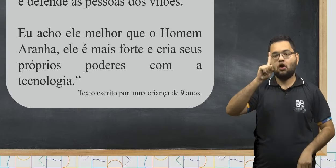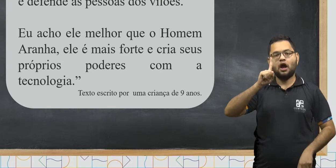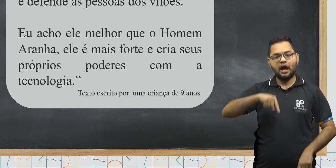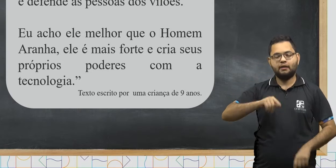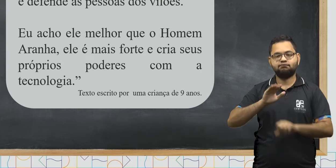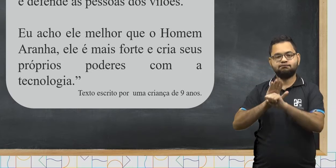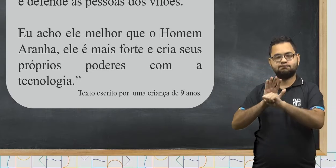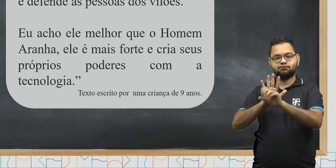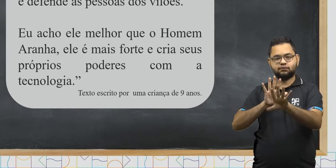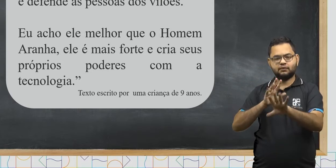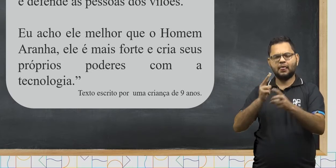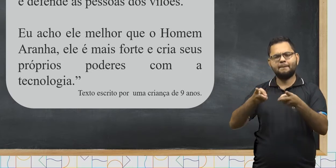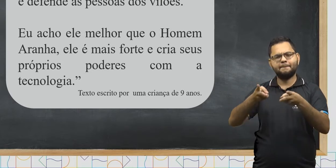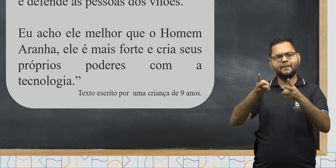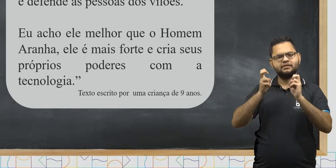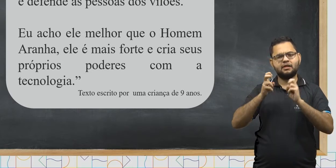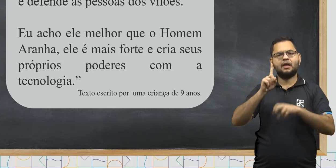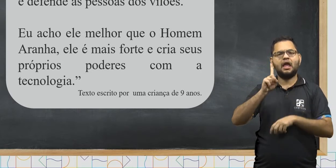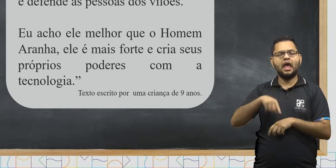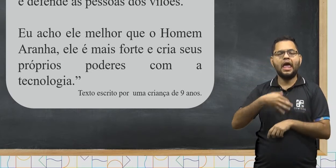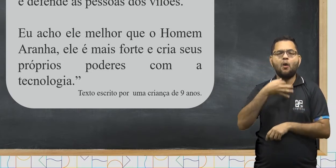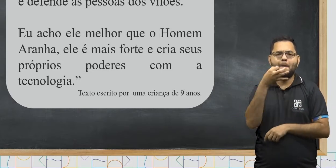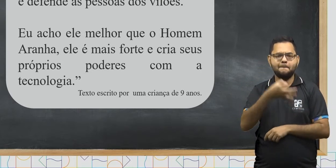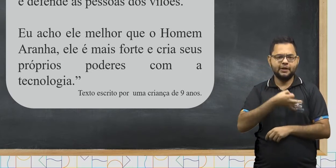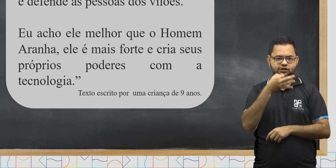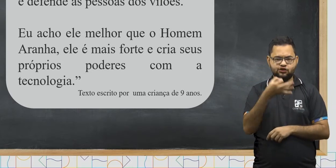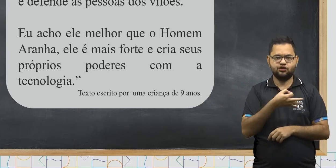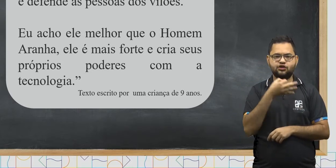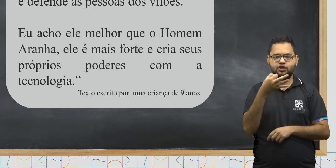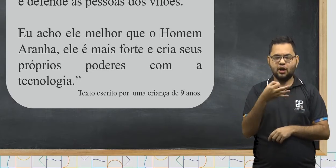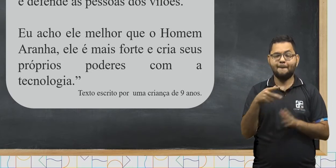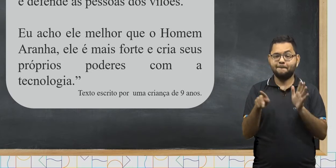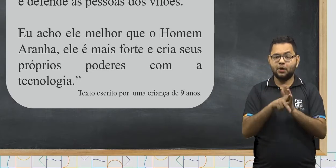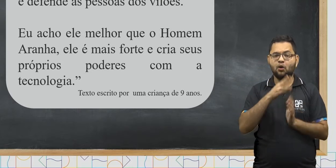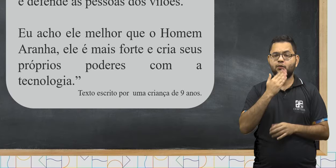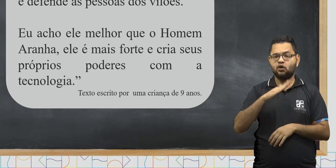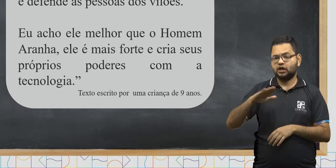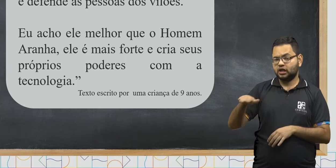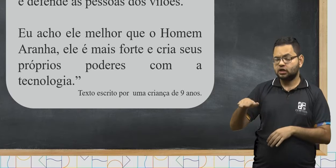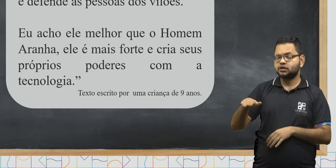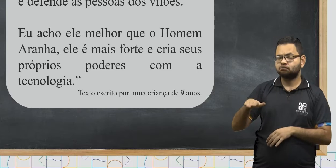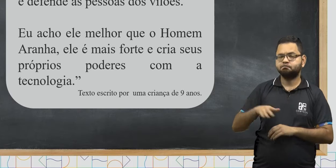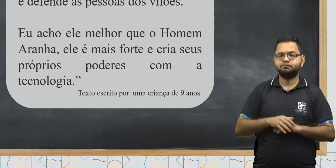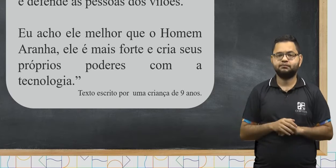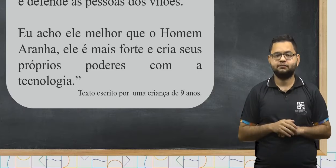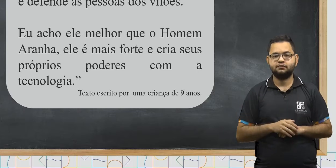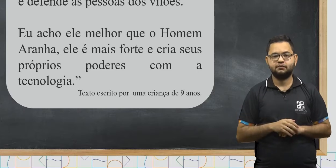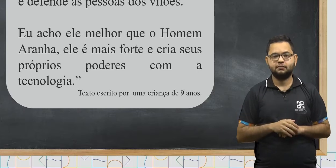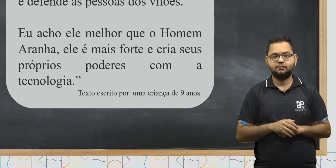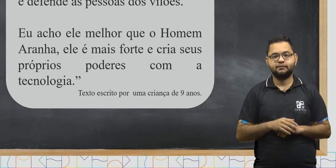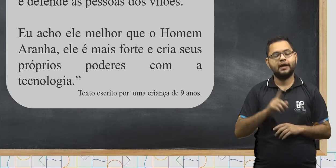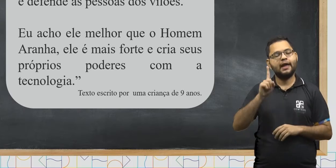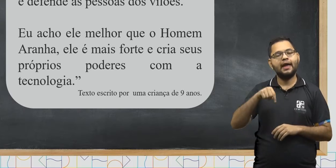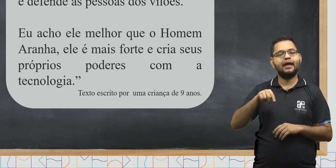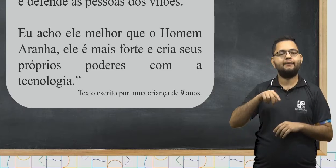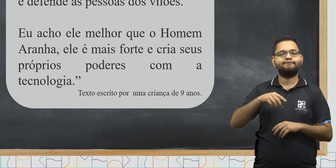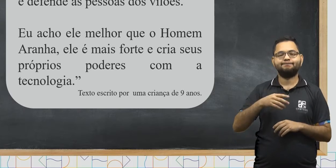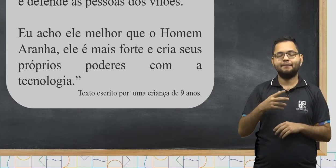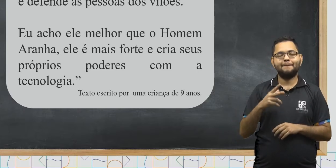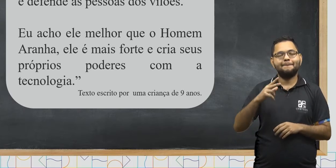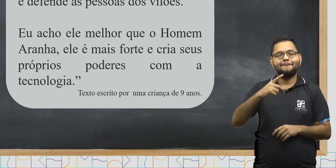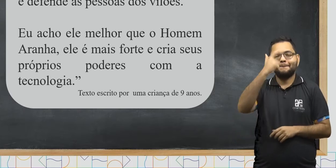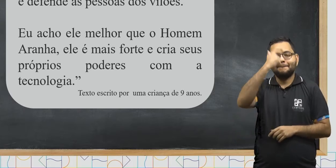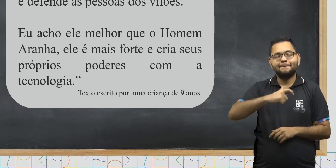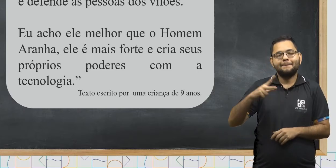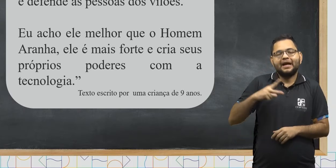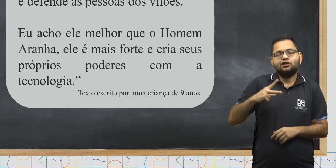Ferro, percebemos que isso é uma opinião desta criança. Ela está falando de um gosto pessoal, do